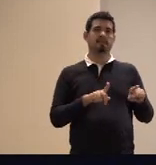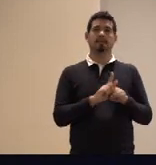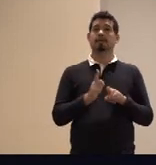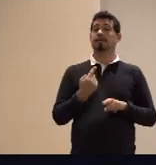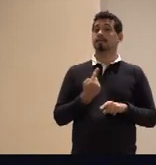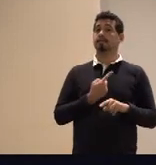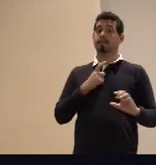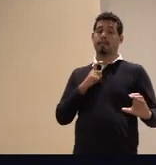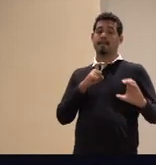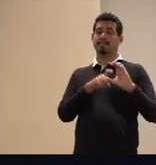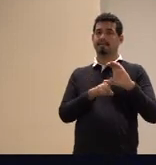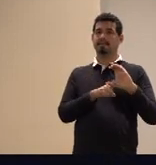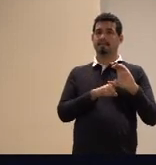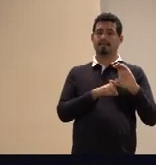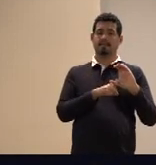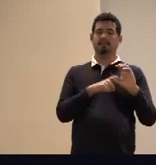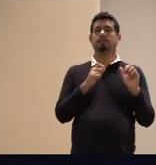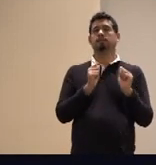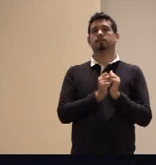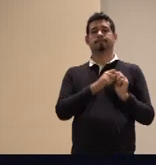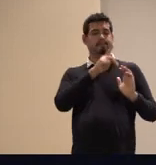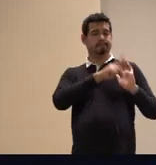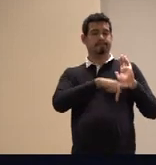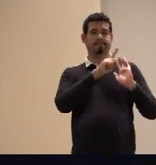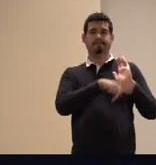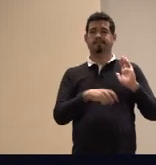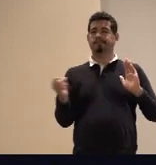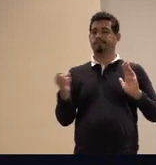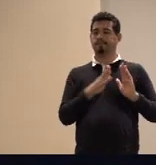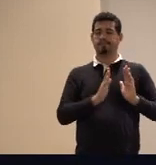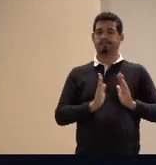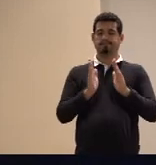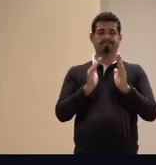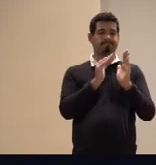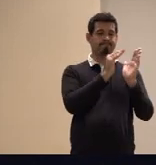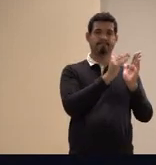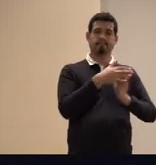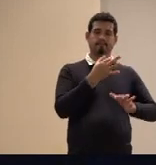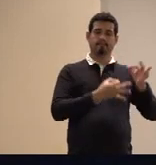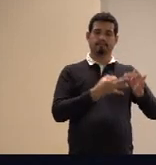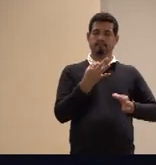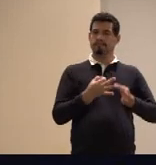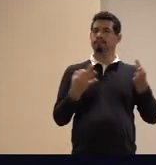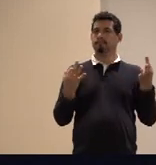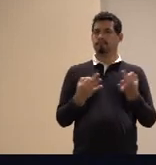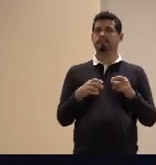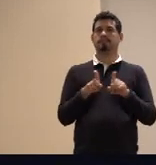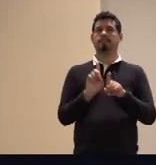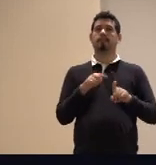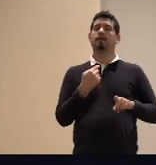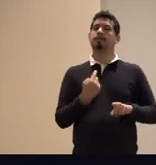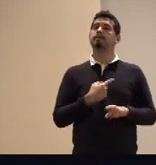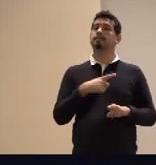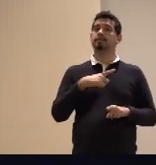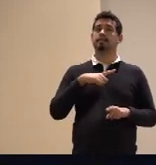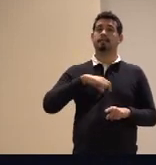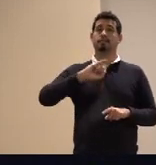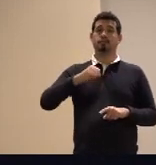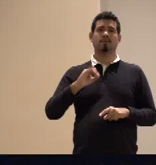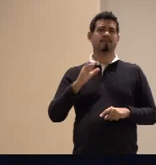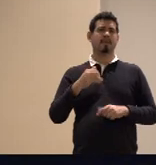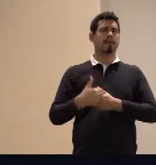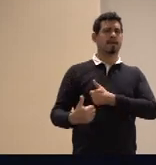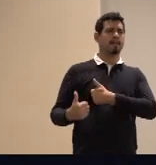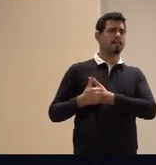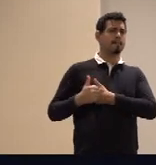uma parceria lá com o projeto Novos Caminhos, que é o projeto do Judiciário, né? Então, a gente tem Joaçaba, que é pertinho, que tem